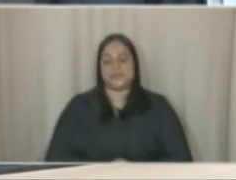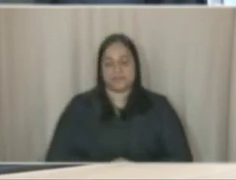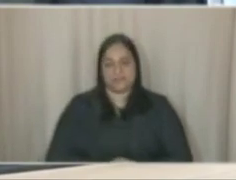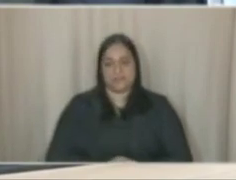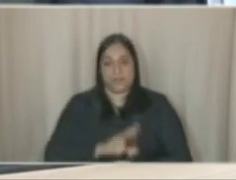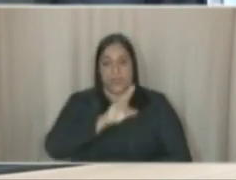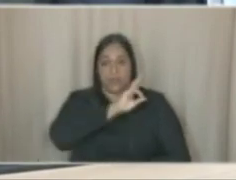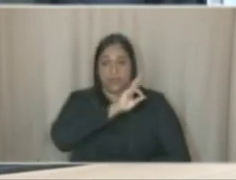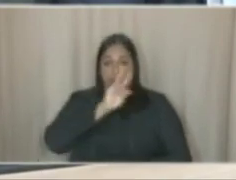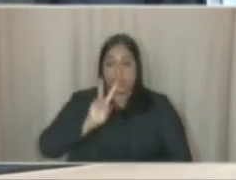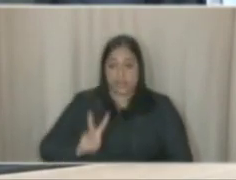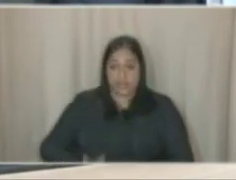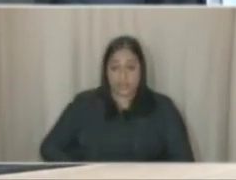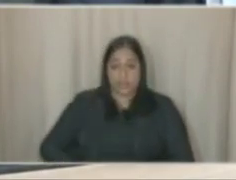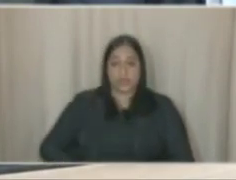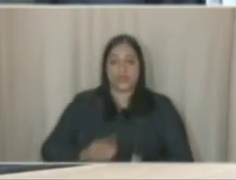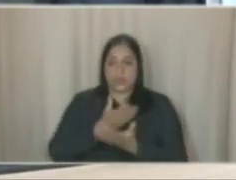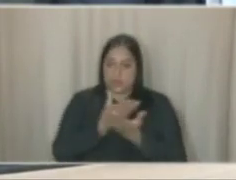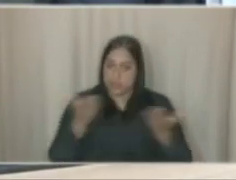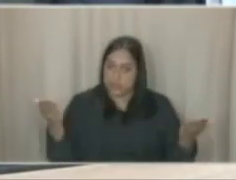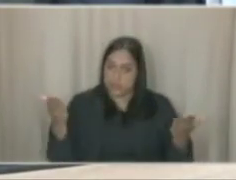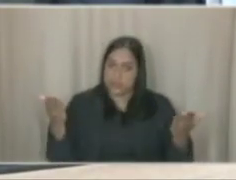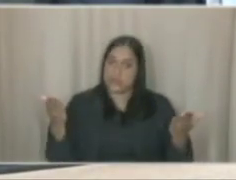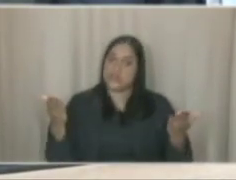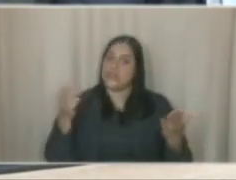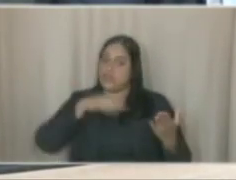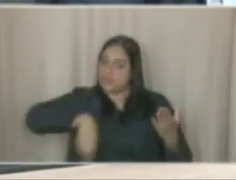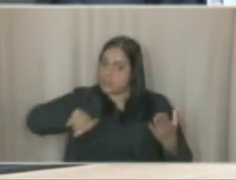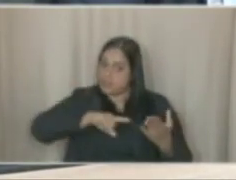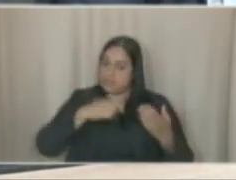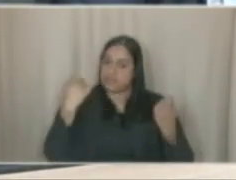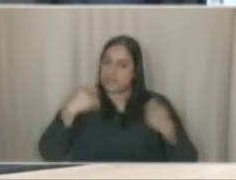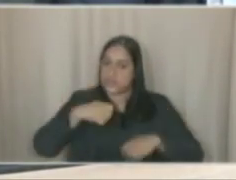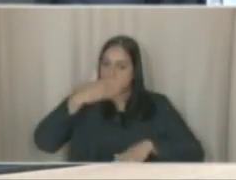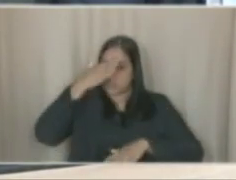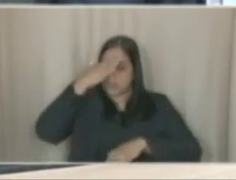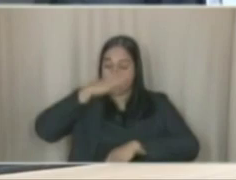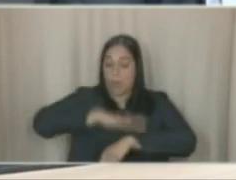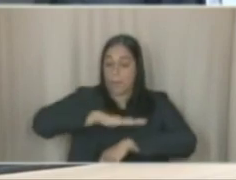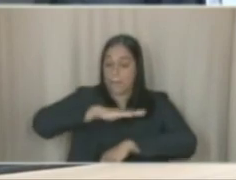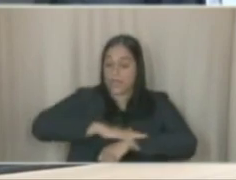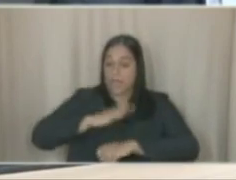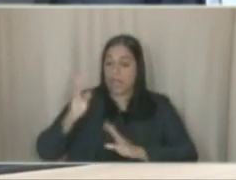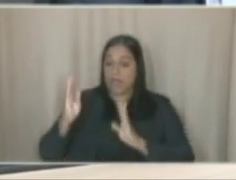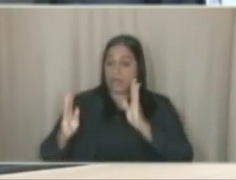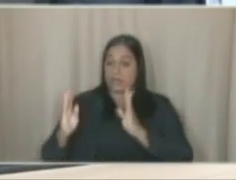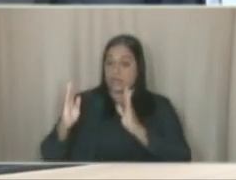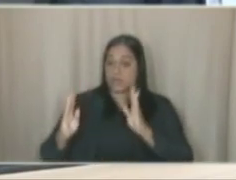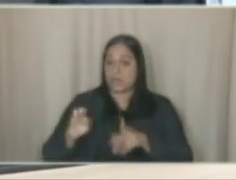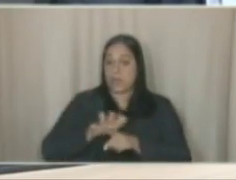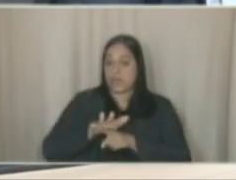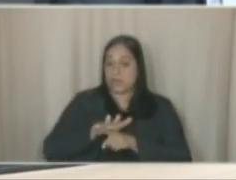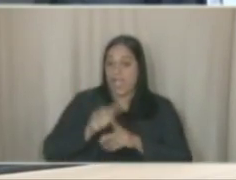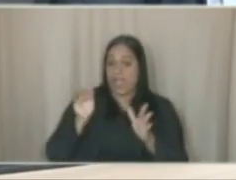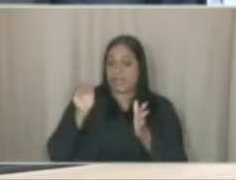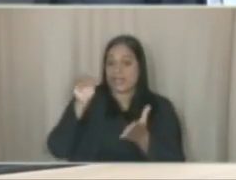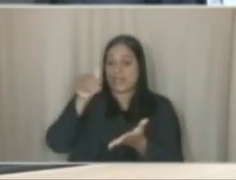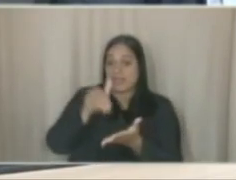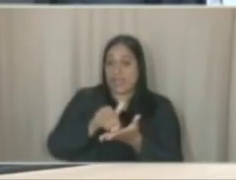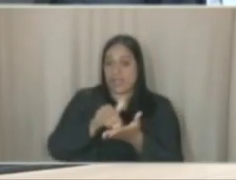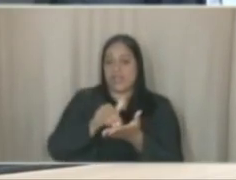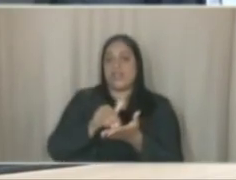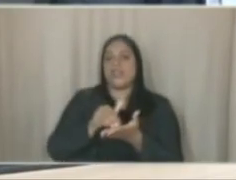senhores vereadores, estejam aí cientes do prazo para as emendas, até